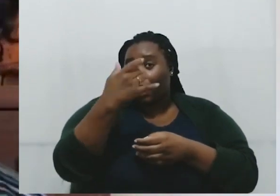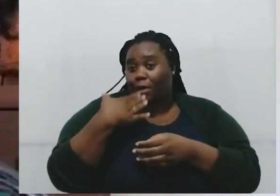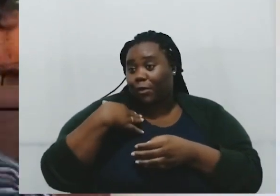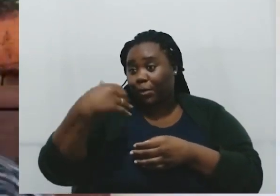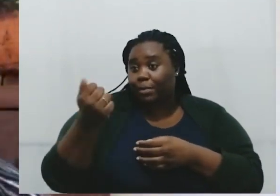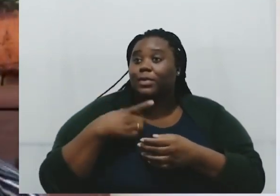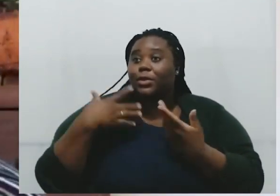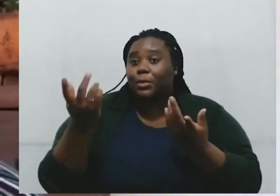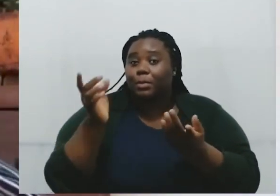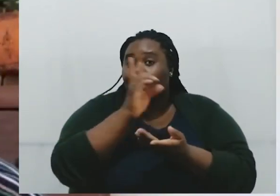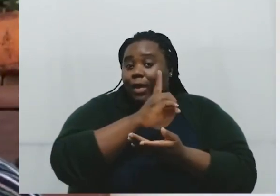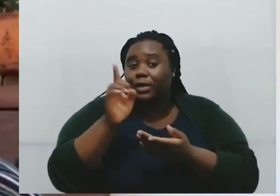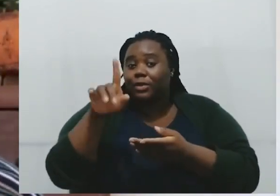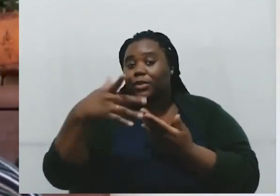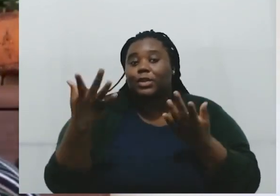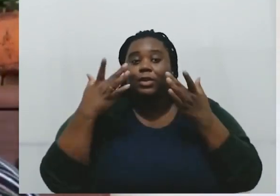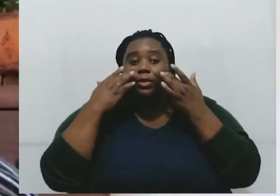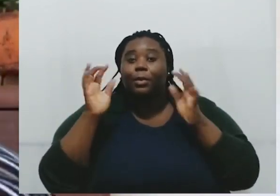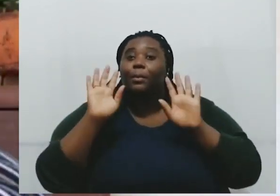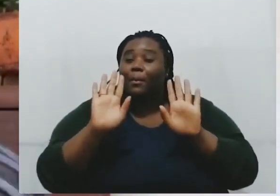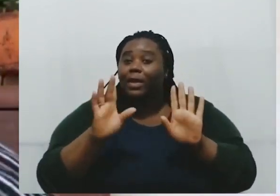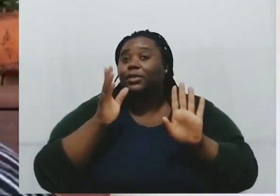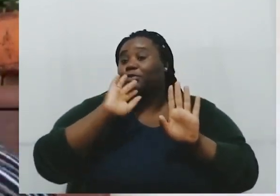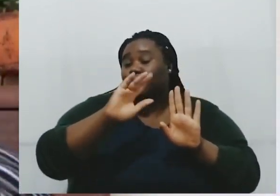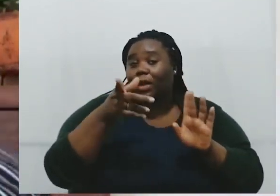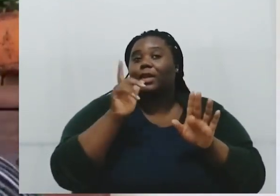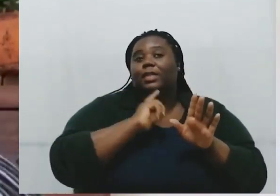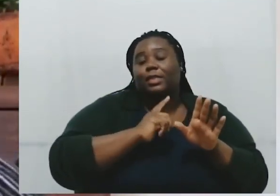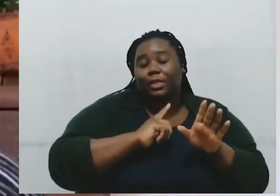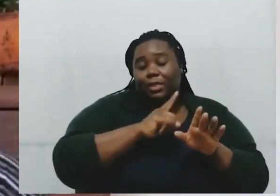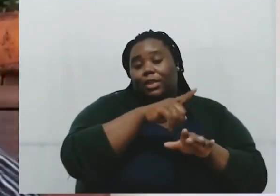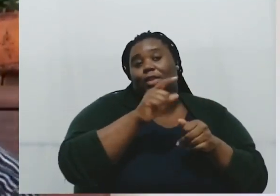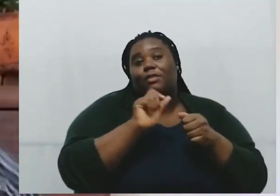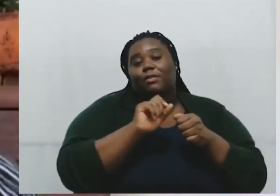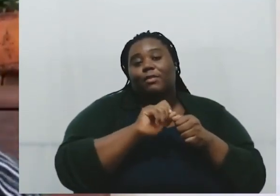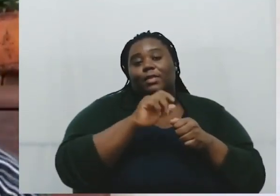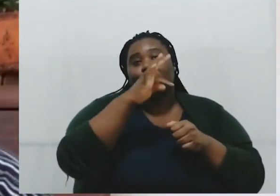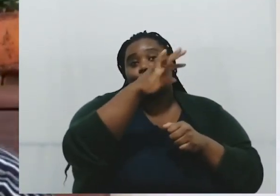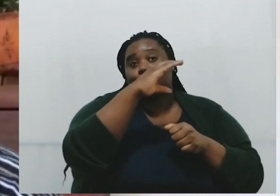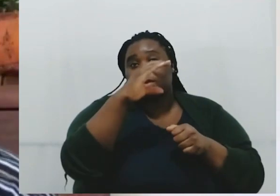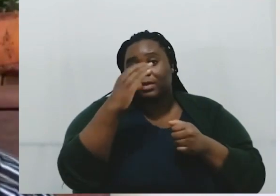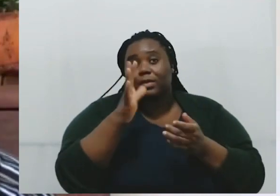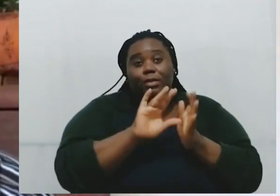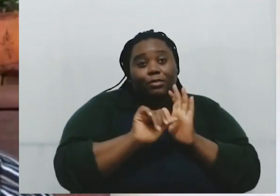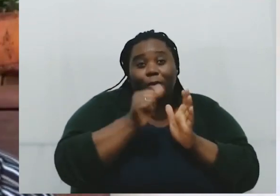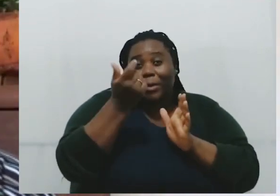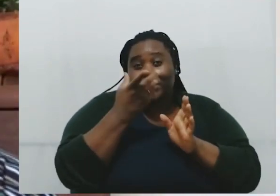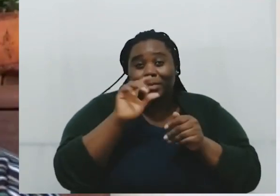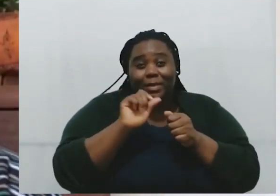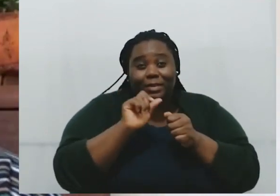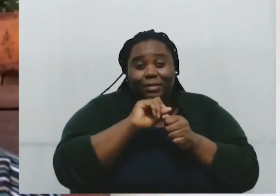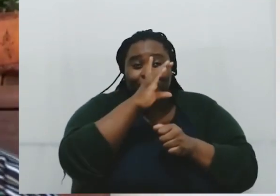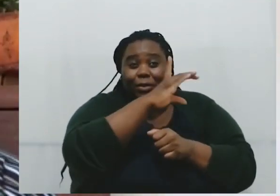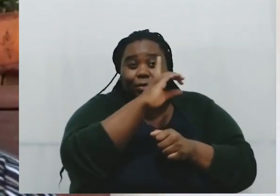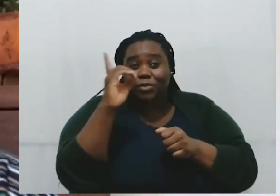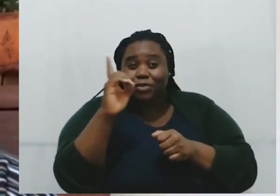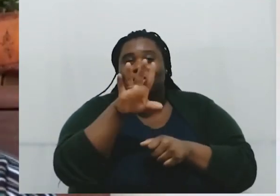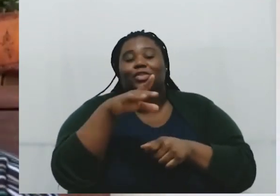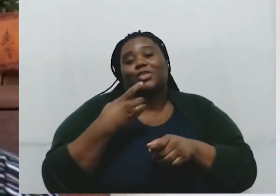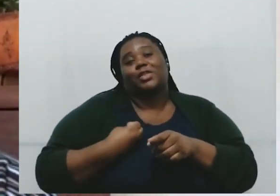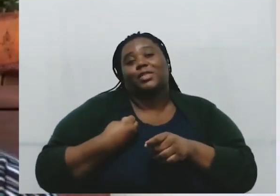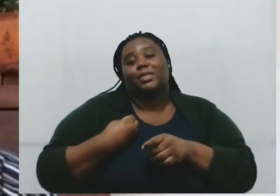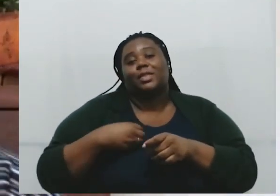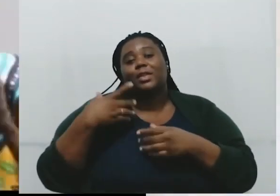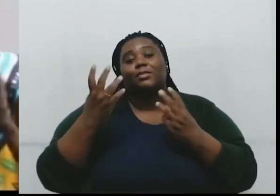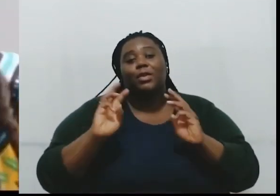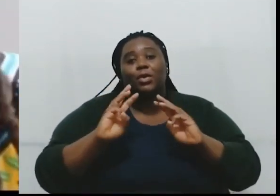dirigindo um TCC, que foi a primeira coisa que eu dirigi assim na vida, um espetáculo de formatura de um aluno das